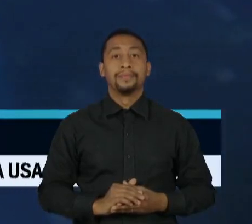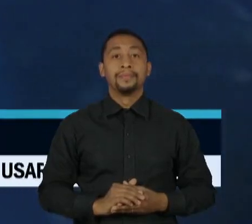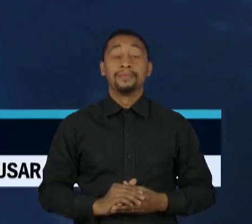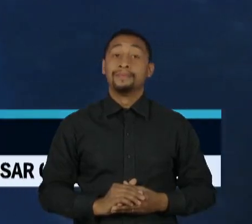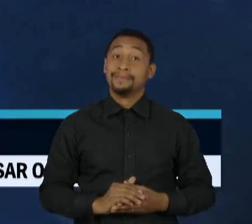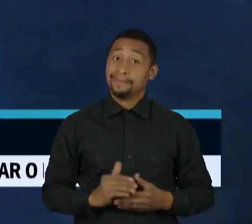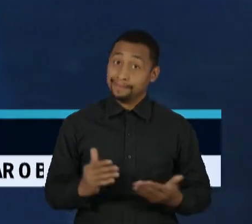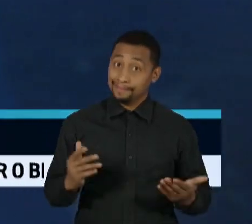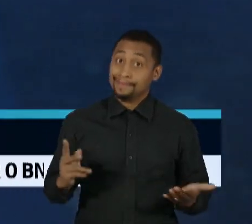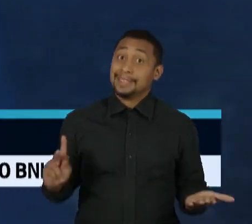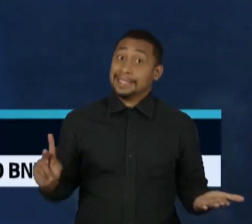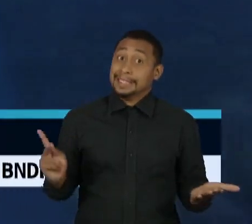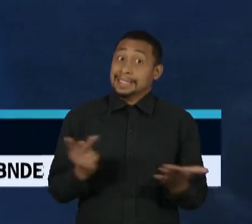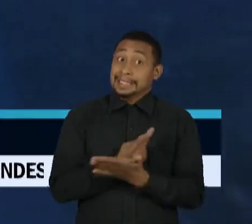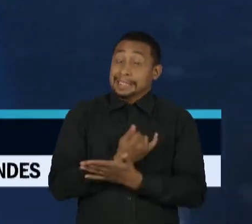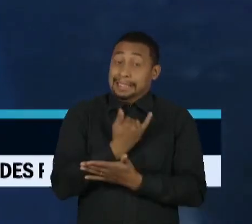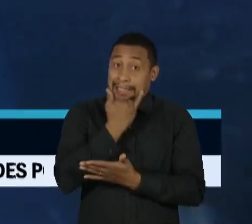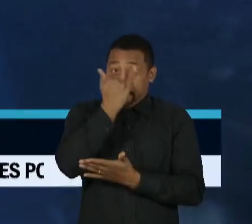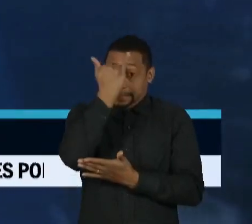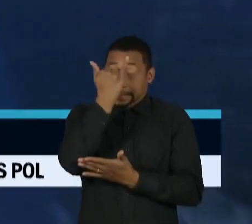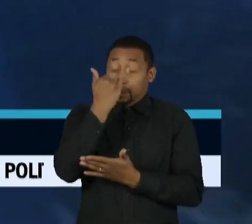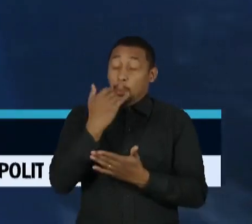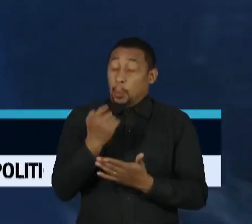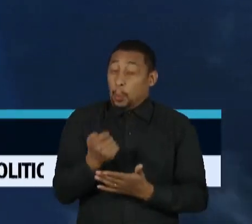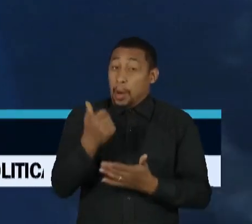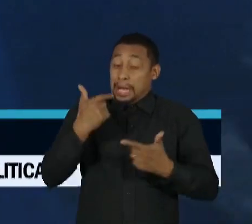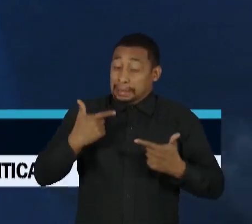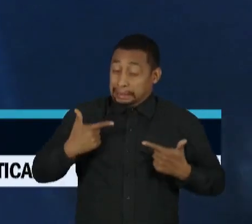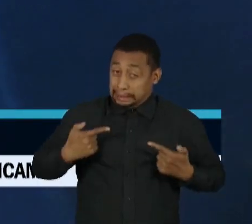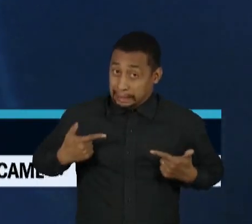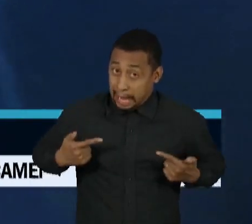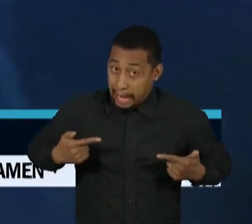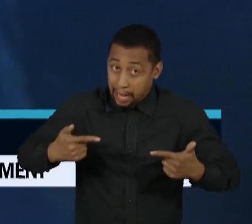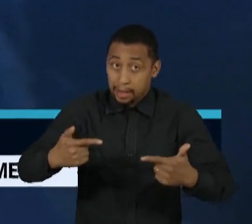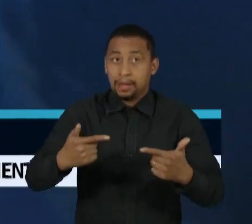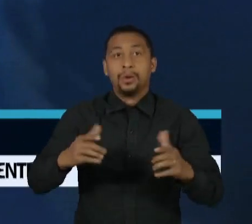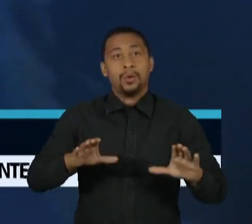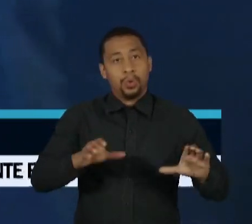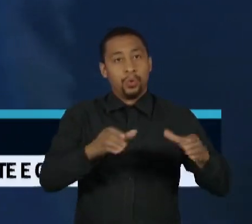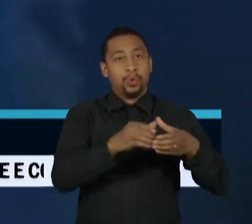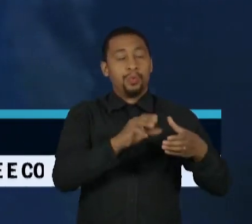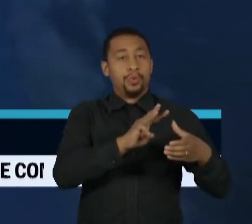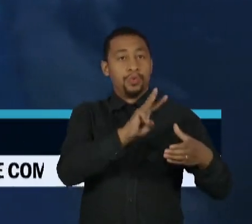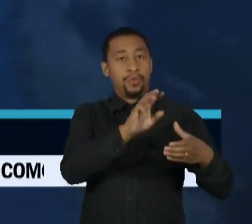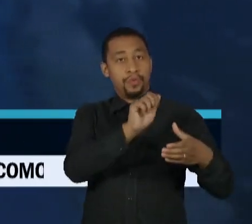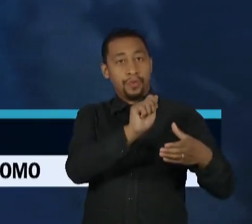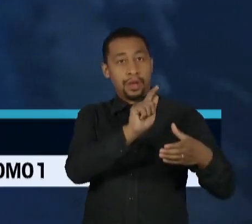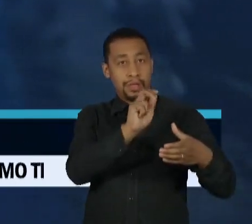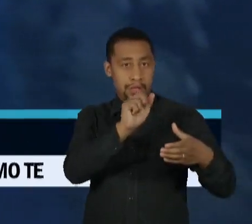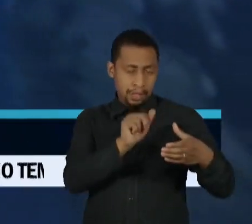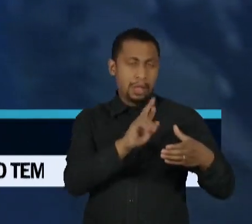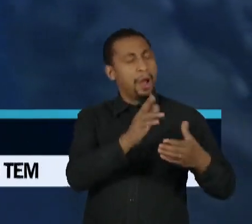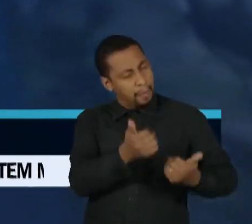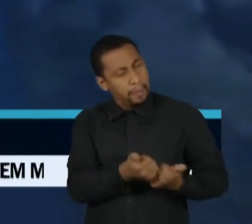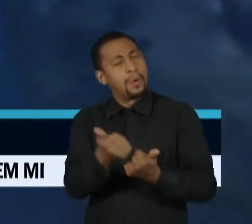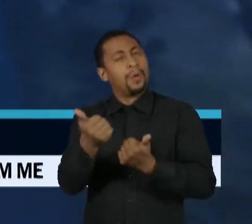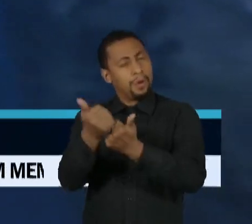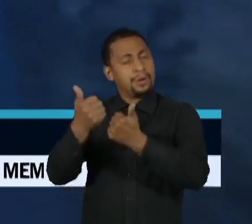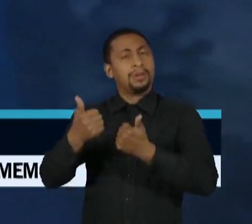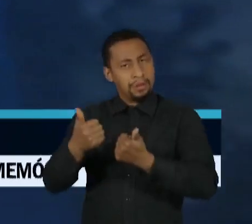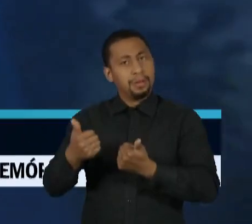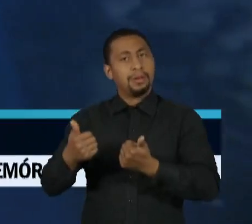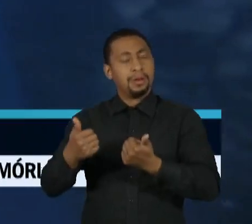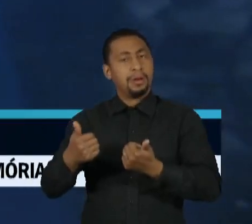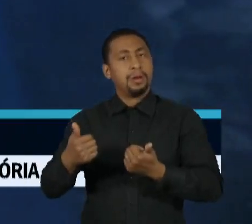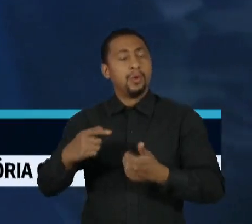Pivô da crise que quase levou a uma guerra civil, o grupo Wagner tem atuado ao lado das forças russas na guerra da Ucrânia. Você sabe como